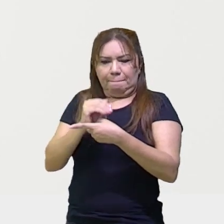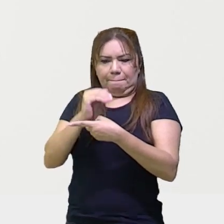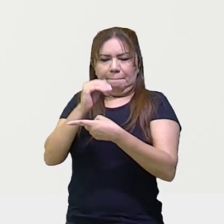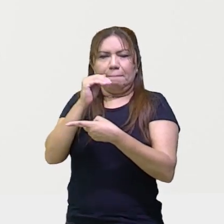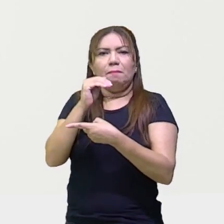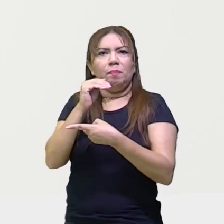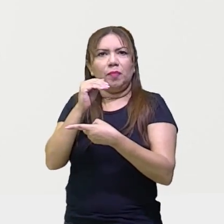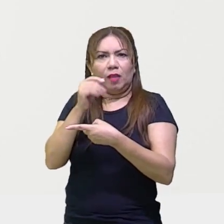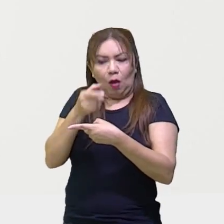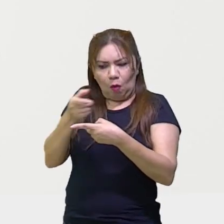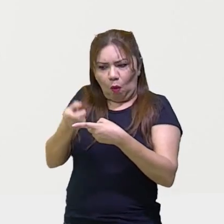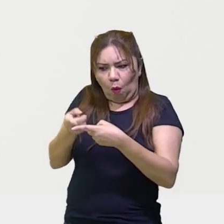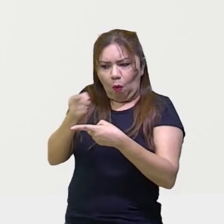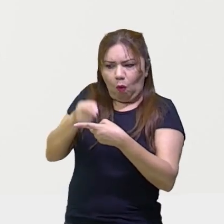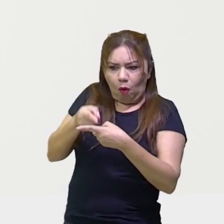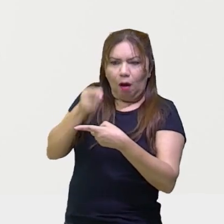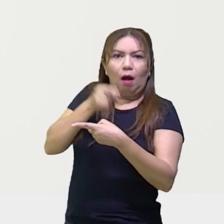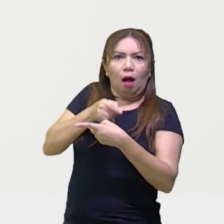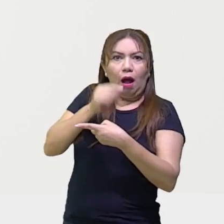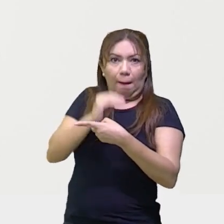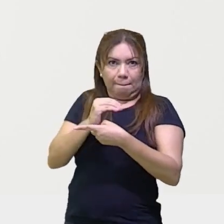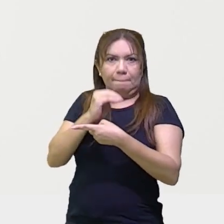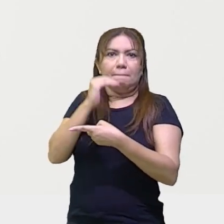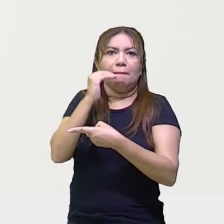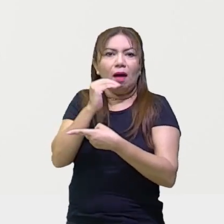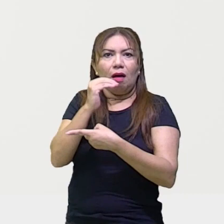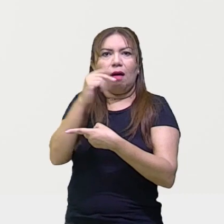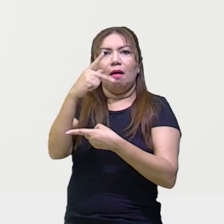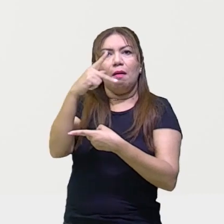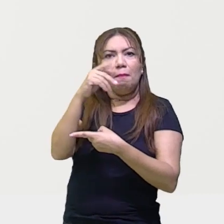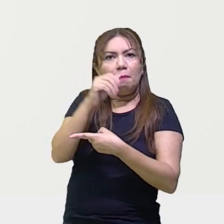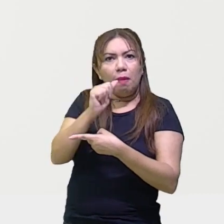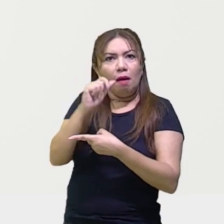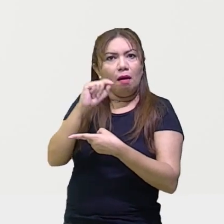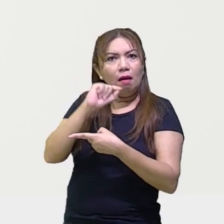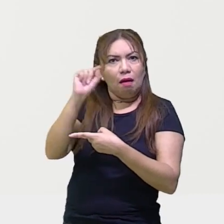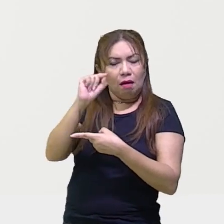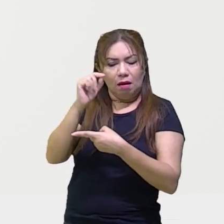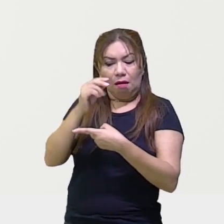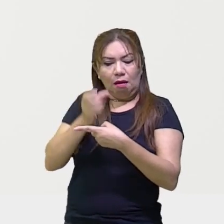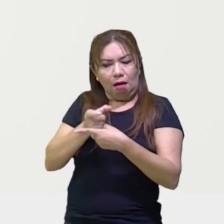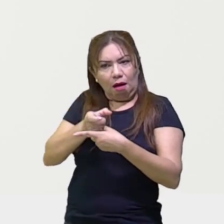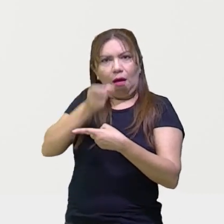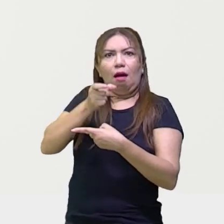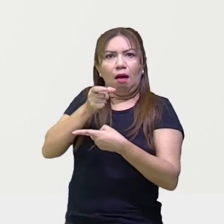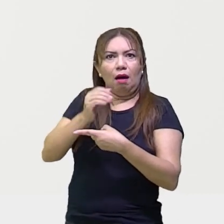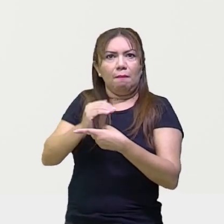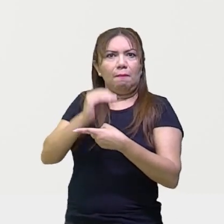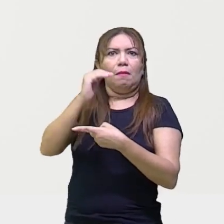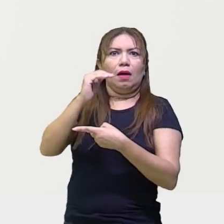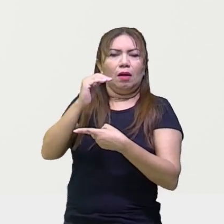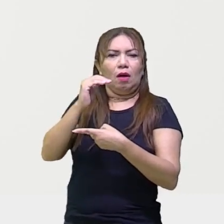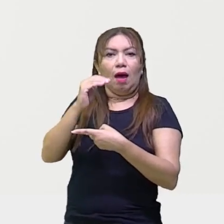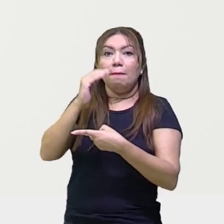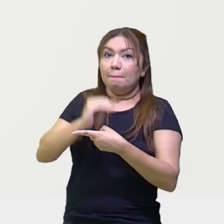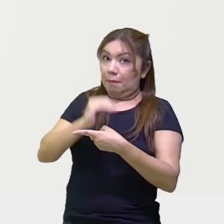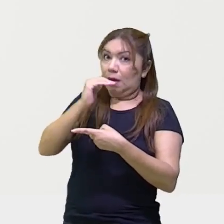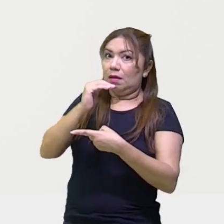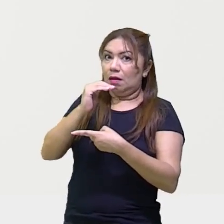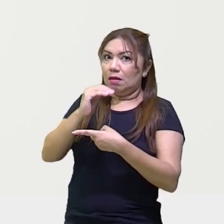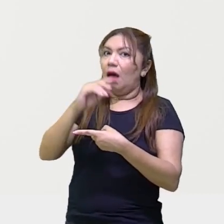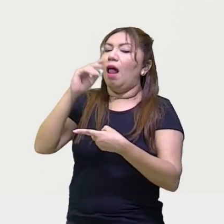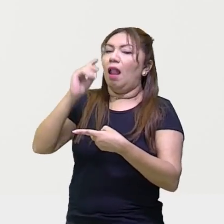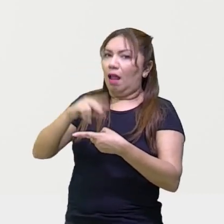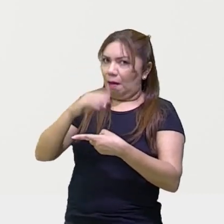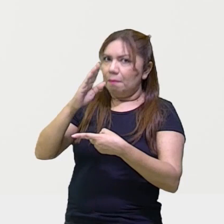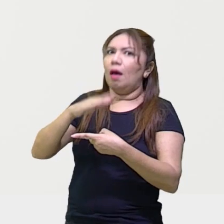falei para vocês? Ela tá mais altinha aqui, ó. Ela é a mais alta. Olha só onde ele fica, no degrau maior. Ela tá mais alta, ela